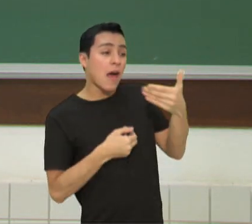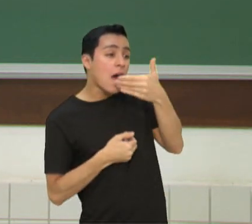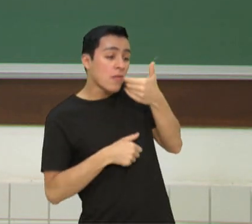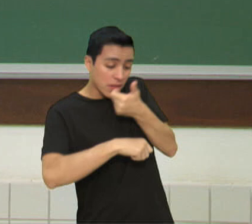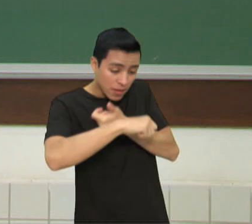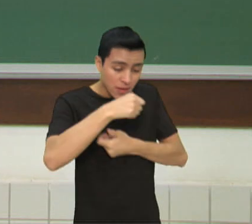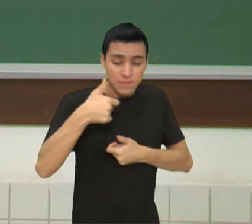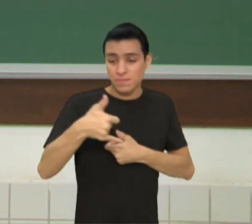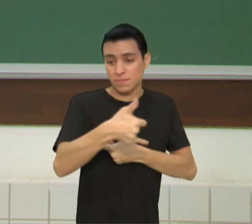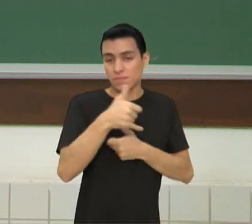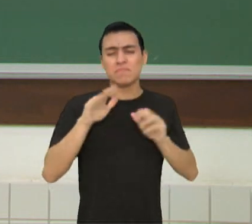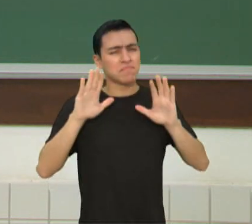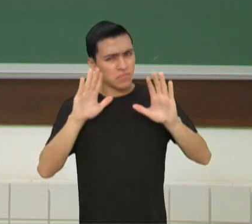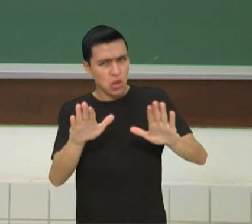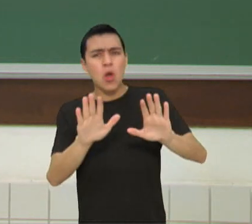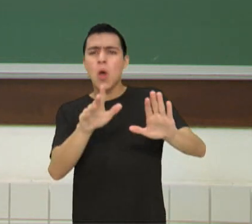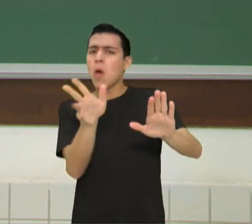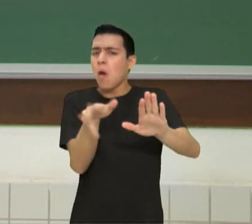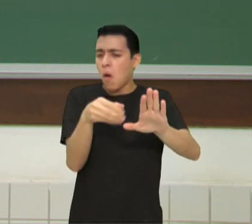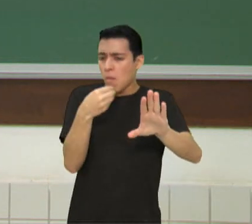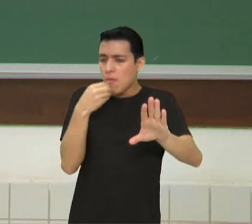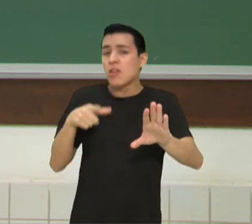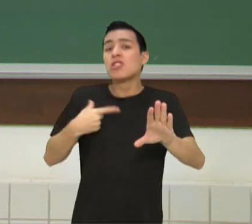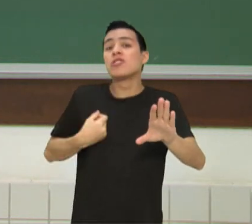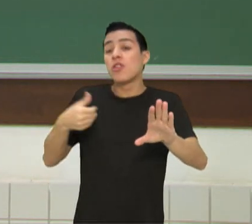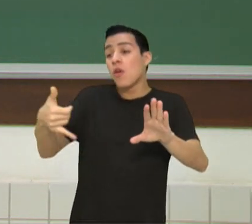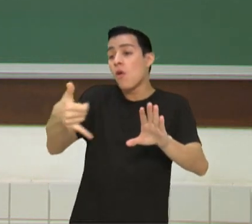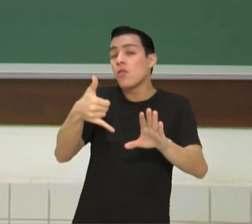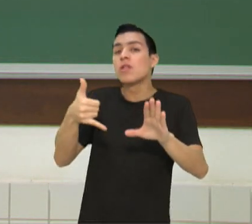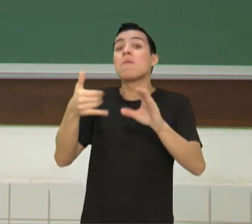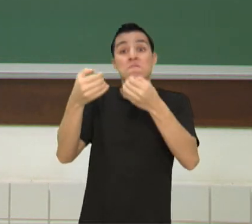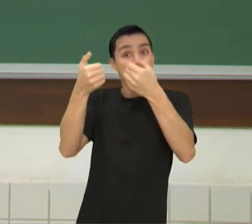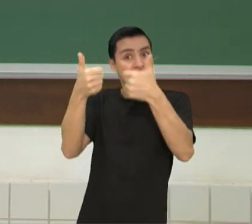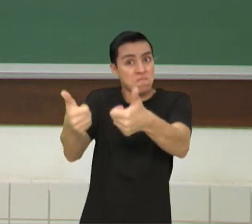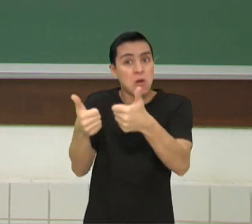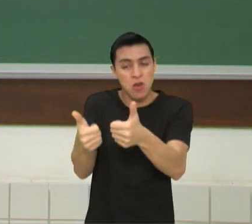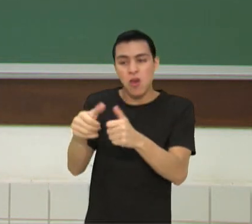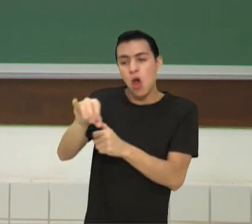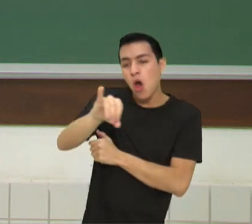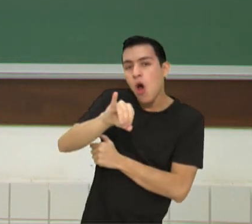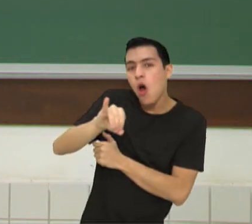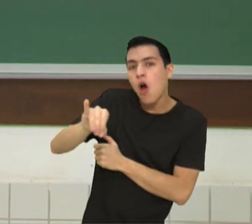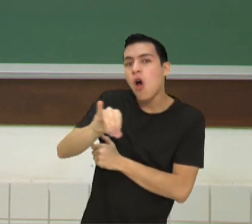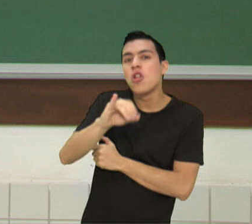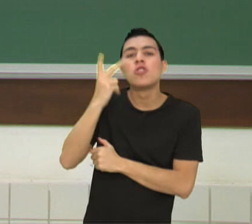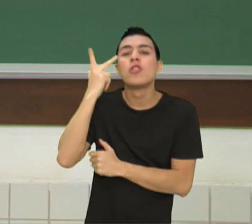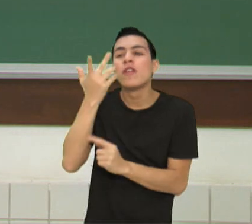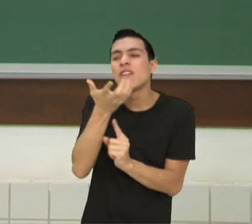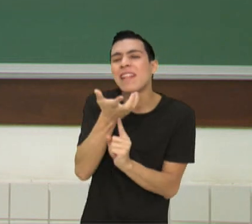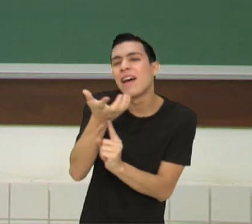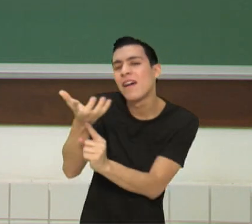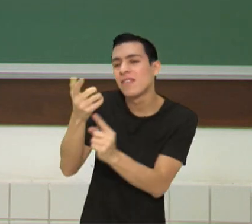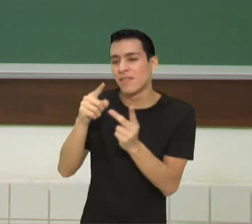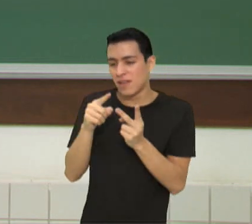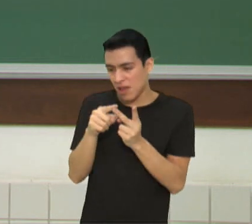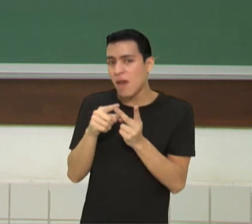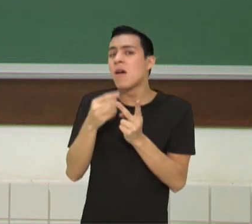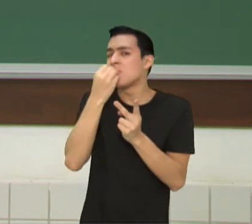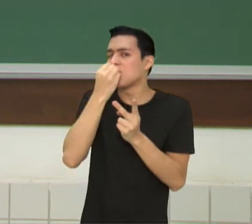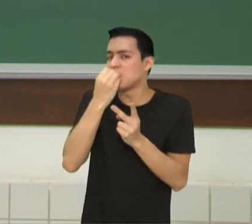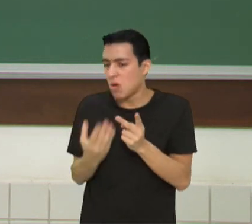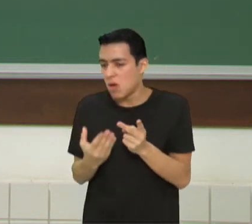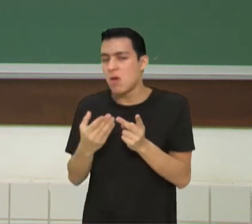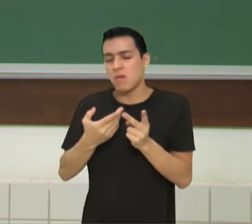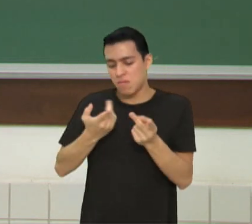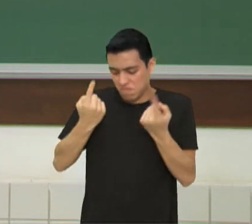Existem gorduras muito saudáveis, principalmente as vindas dos vegetais. Os óleos vegetais, as ceras vegetais fazem muito bem para o nosso corpo.